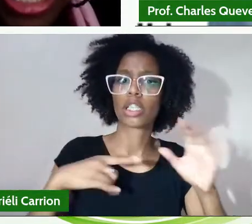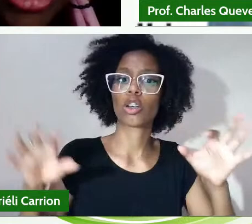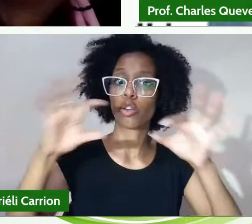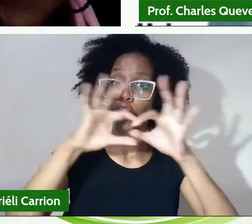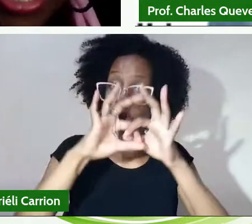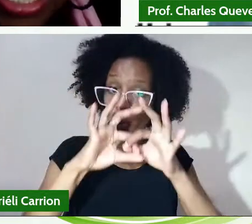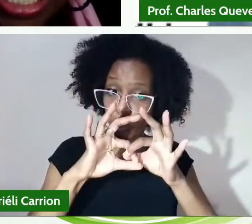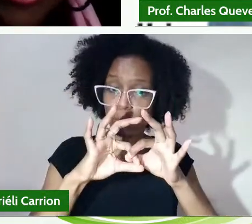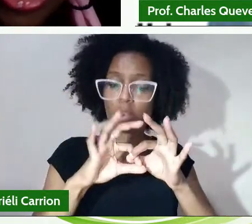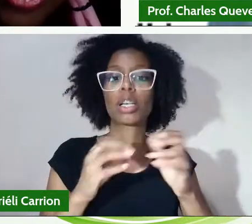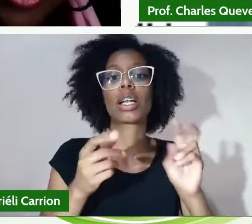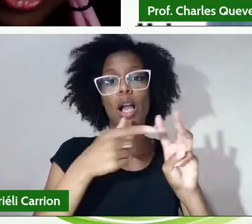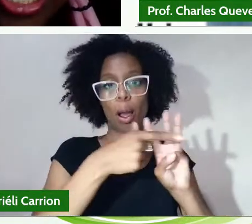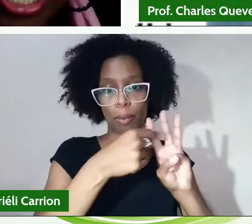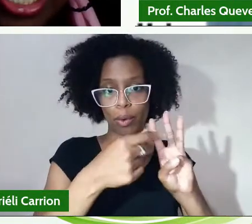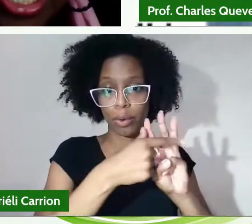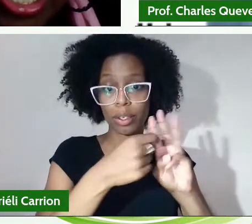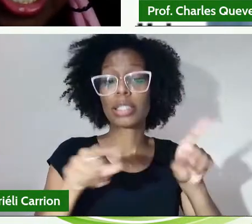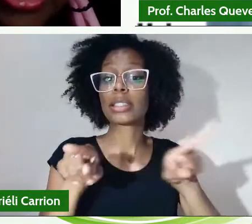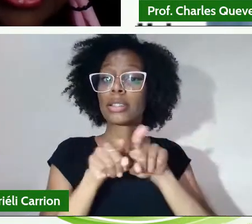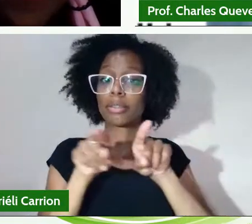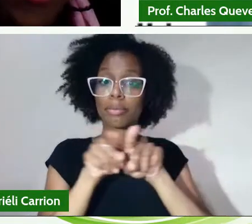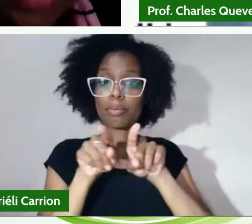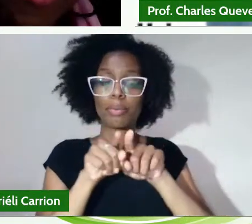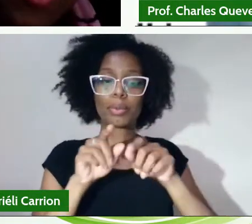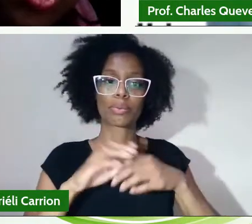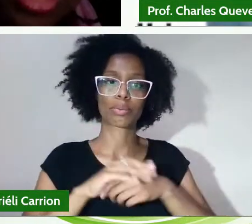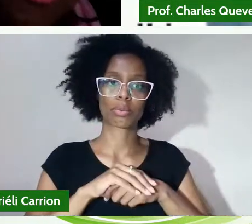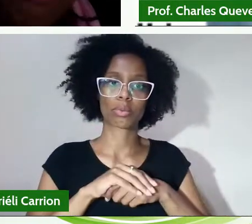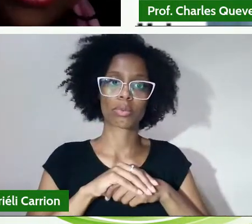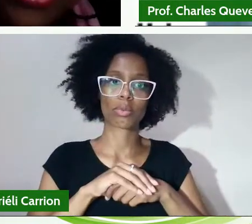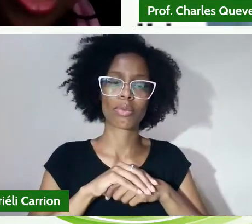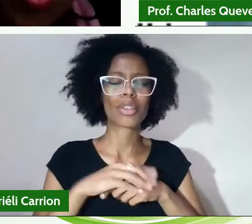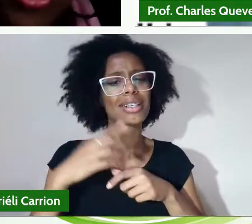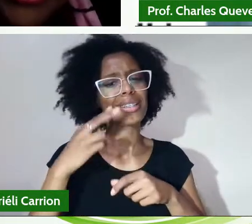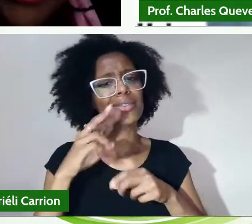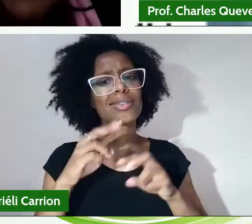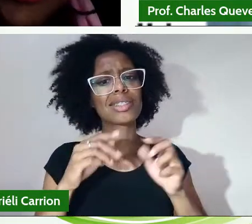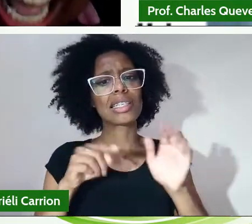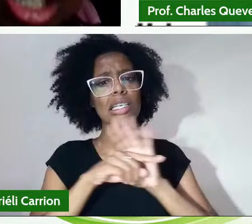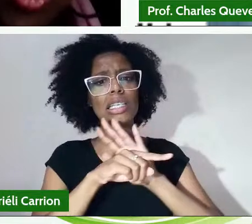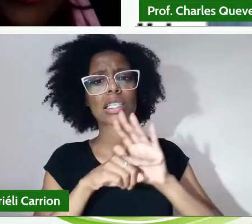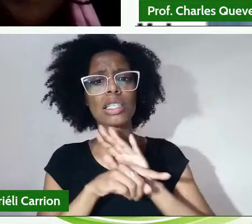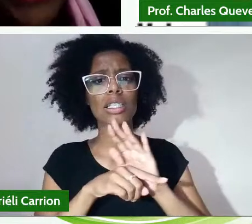vinculada à Prograde. A gente se debruçava muito na formação